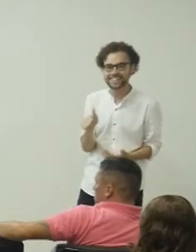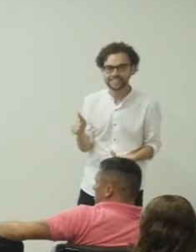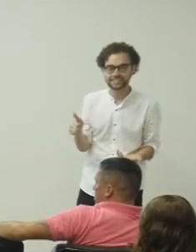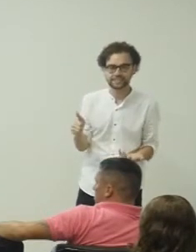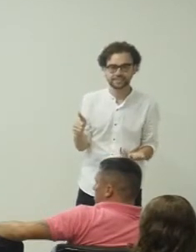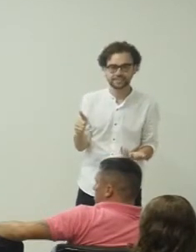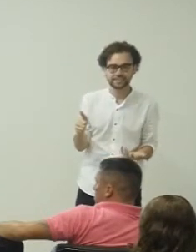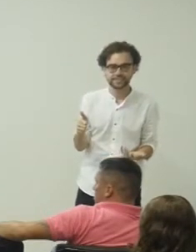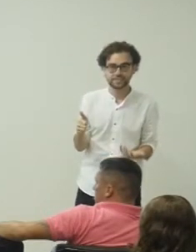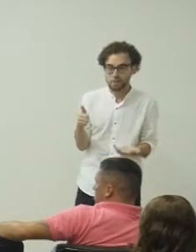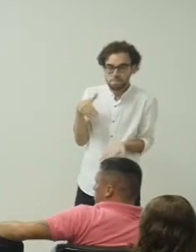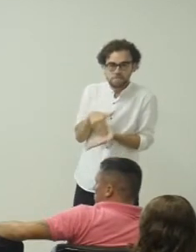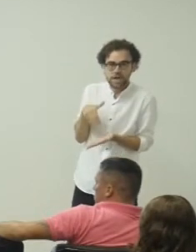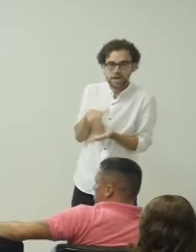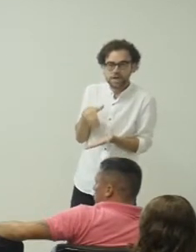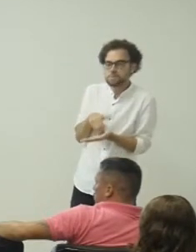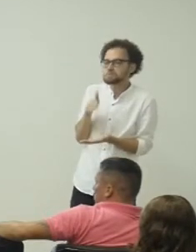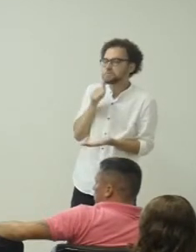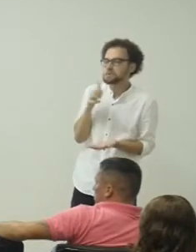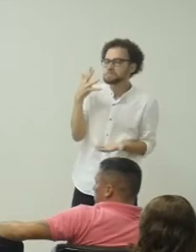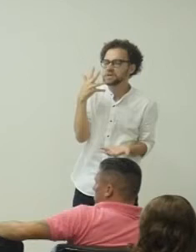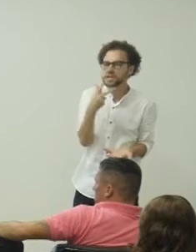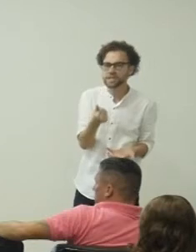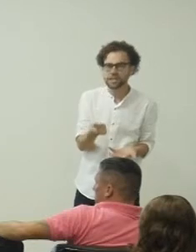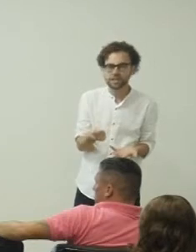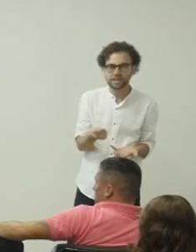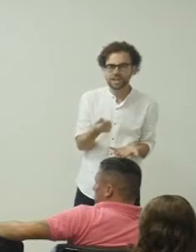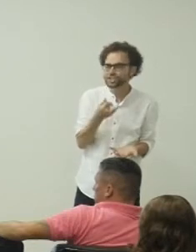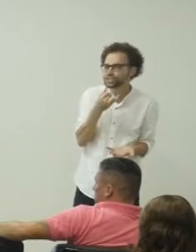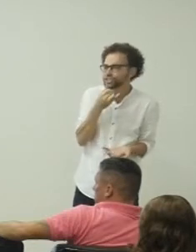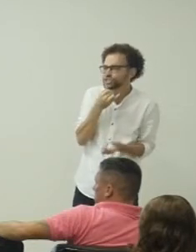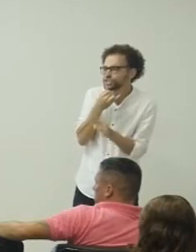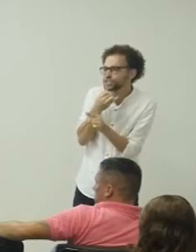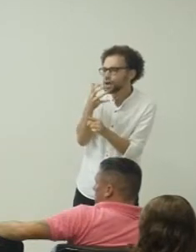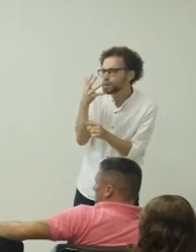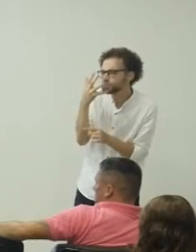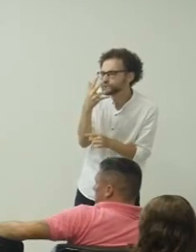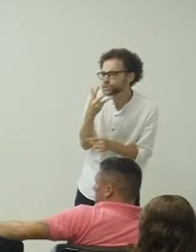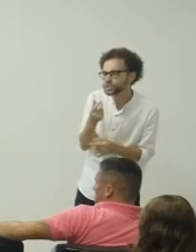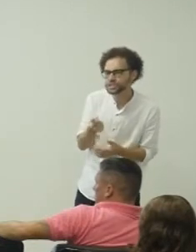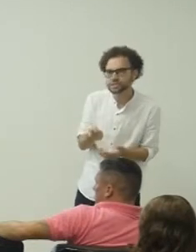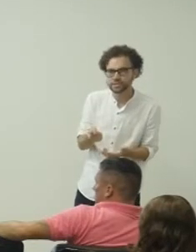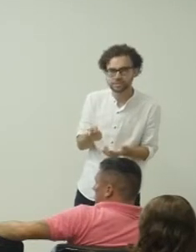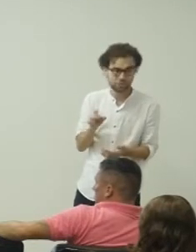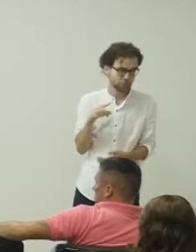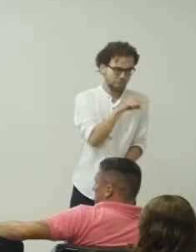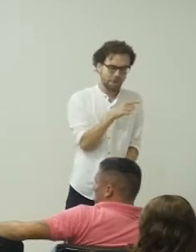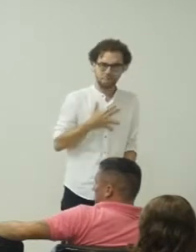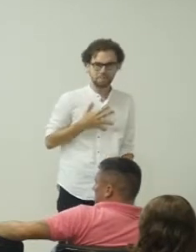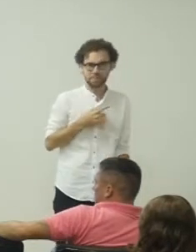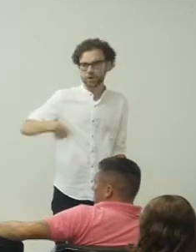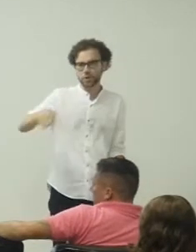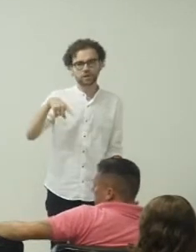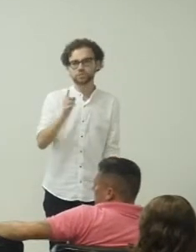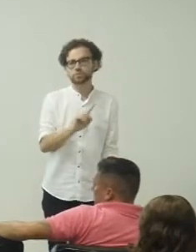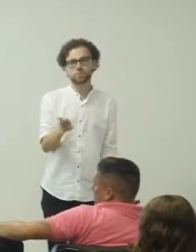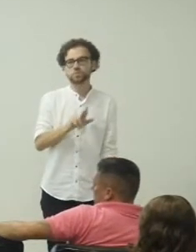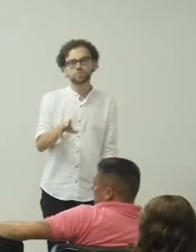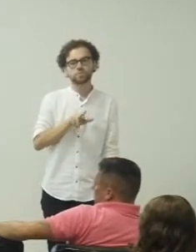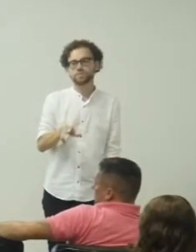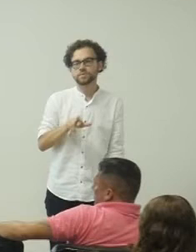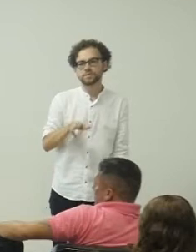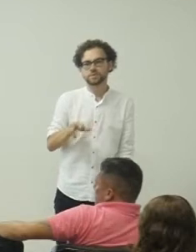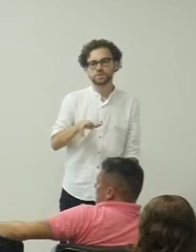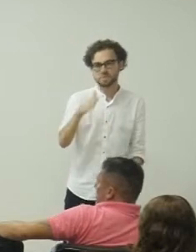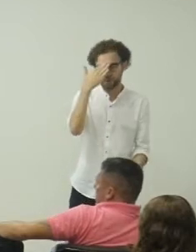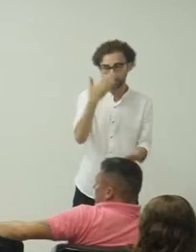um hino a essa mulher bonita. Olha como a tristeza dela é bonita. Só sou para ele, para a gente não é não, né? Acredito